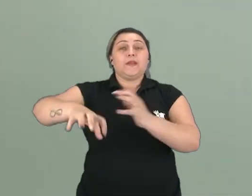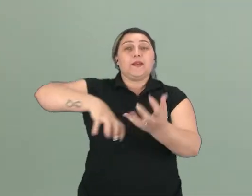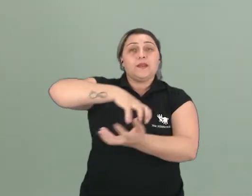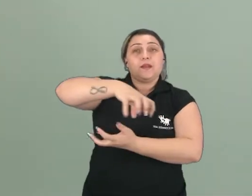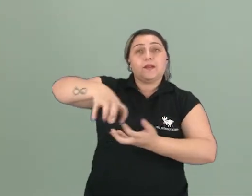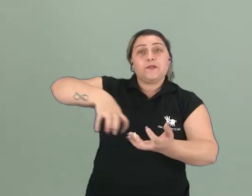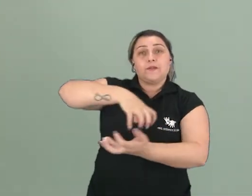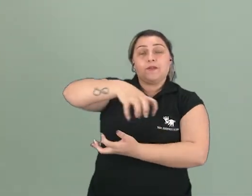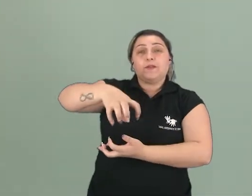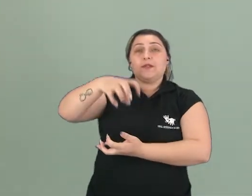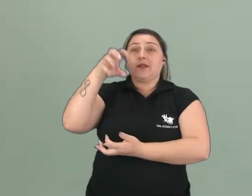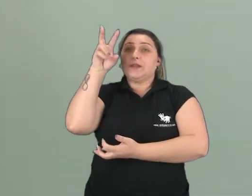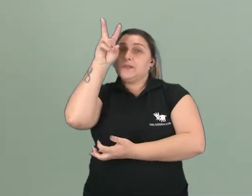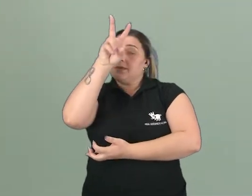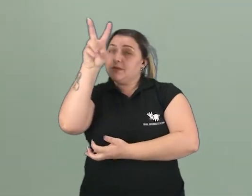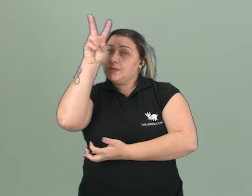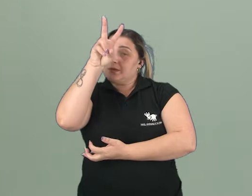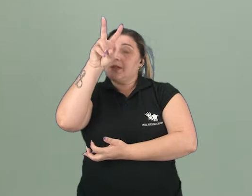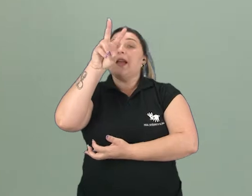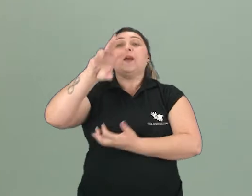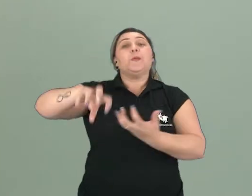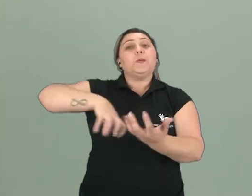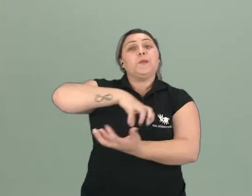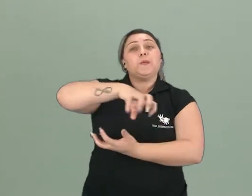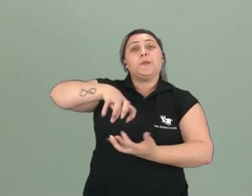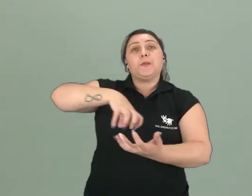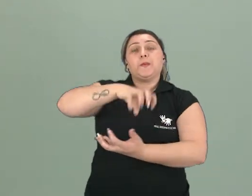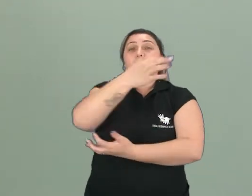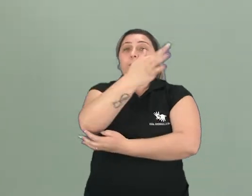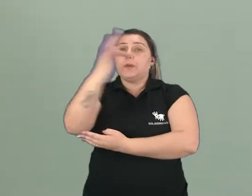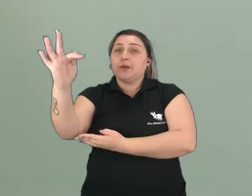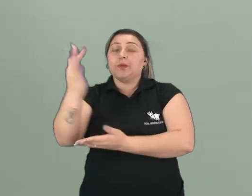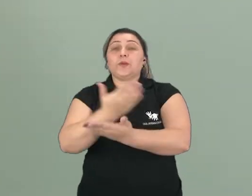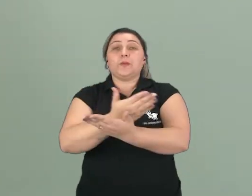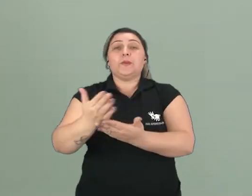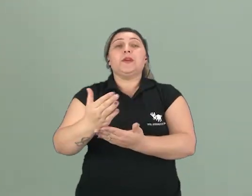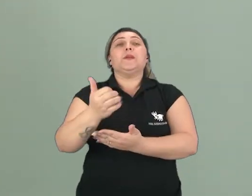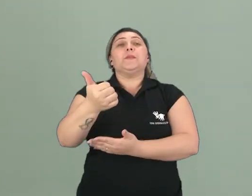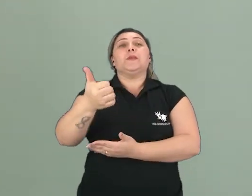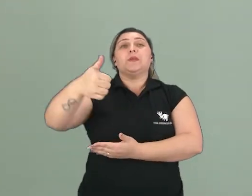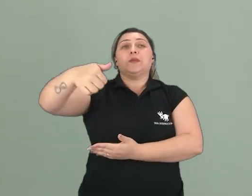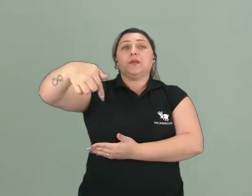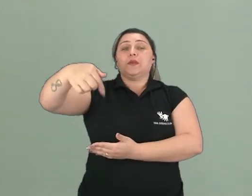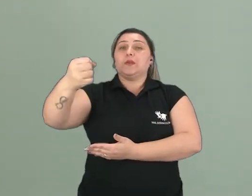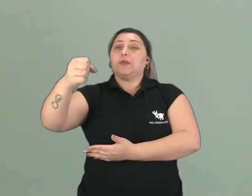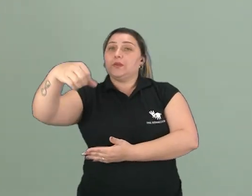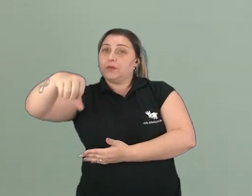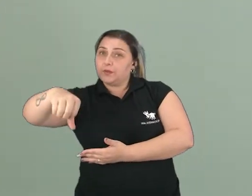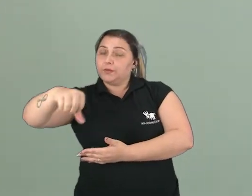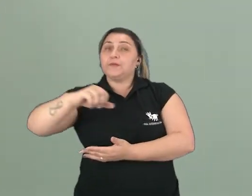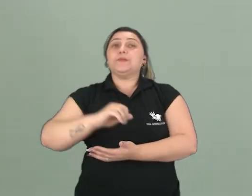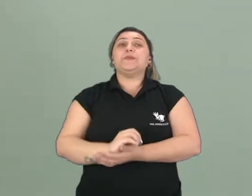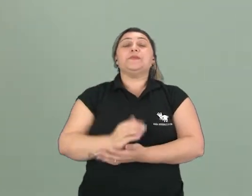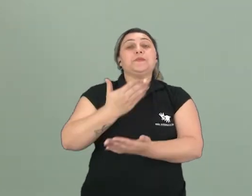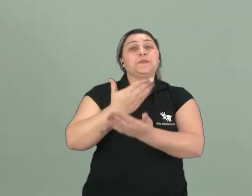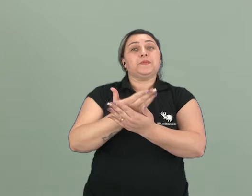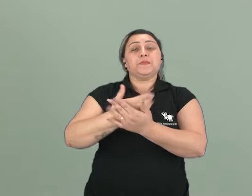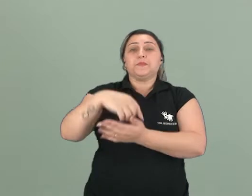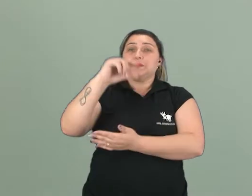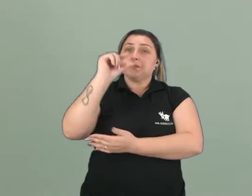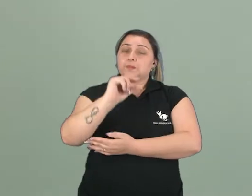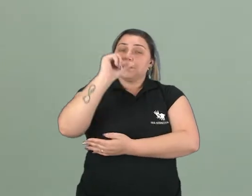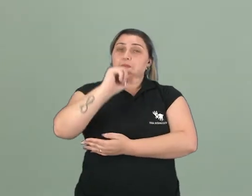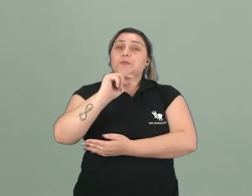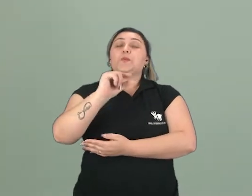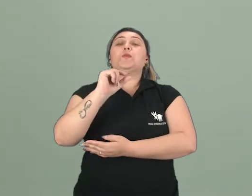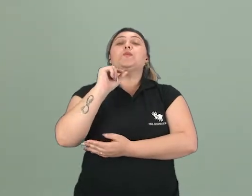revoluções da nossa história, que é a Revolução Francesa, que começa no ano de 1789. Então a gente vai estudar um pouquinho sobre